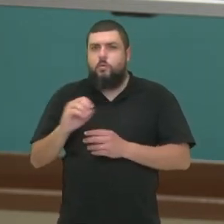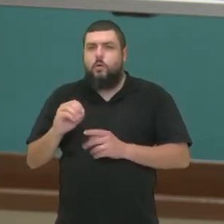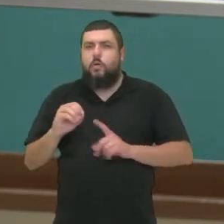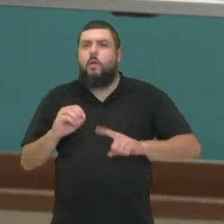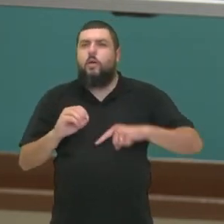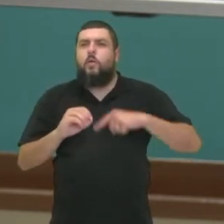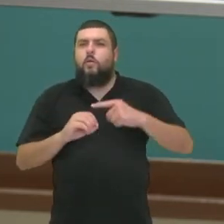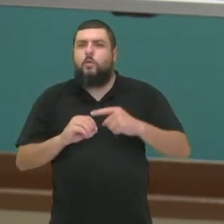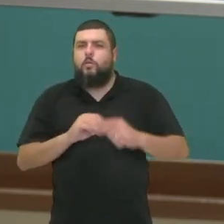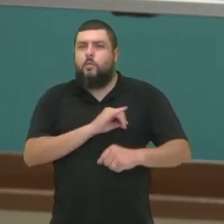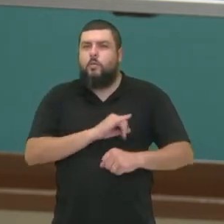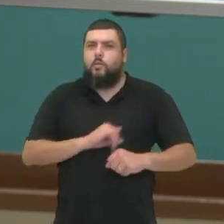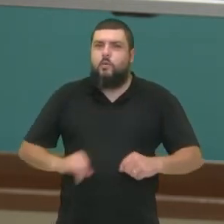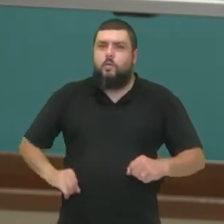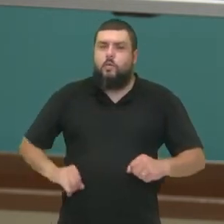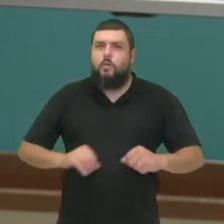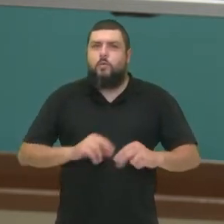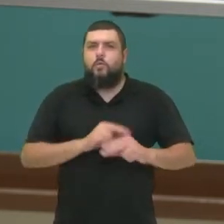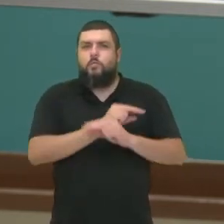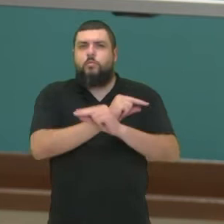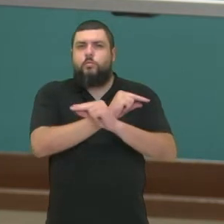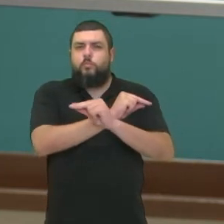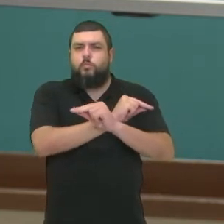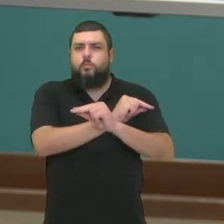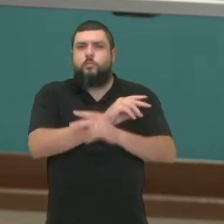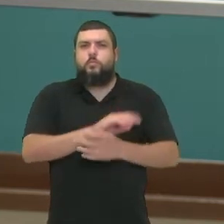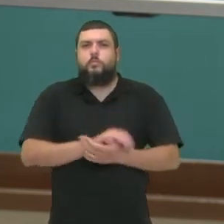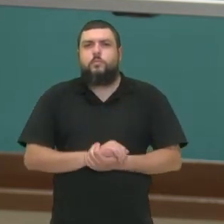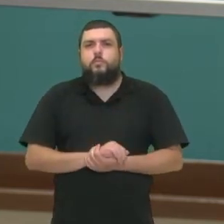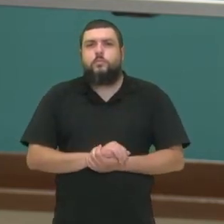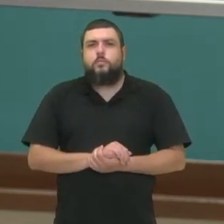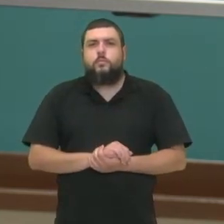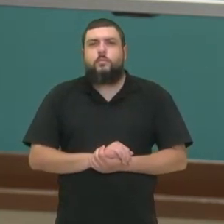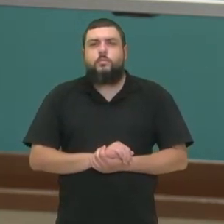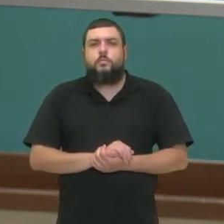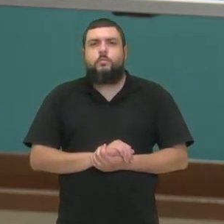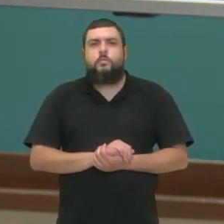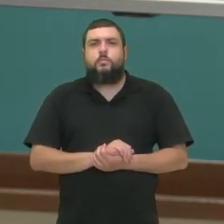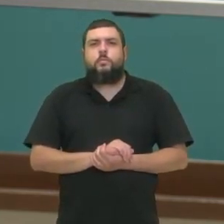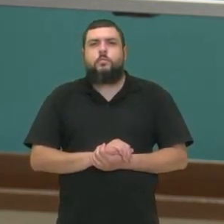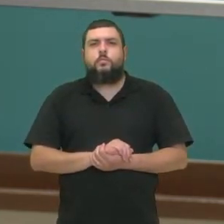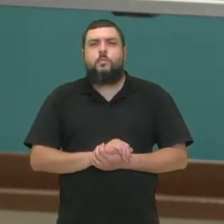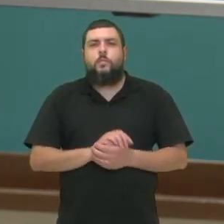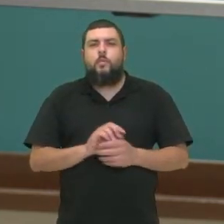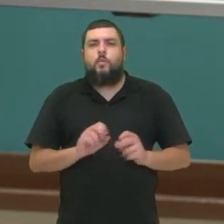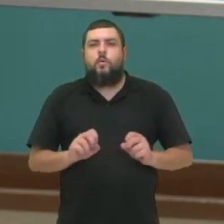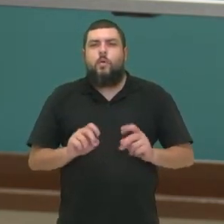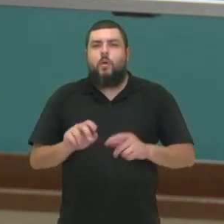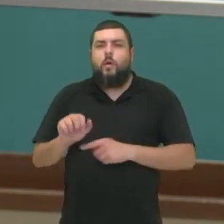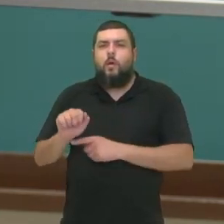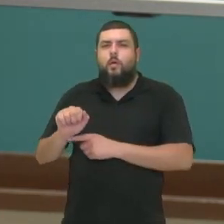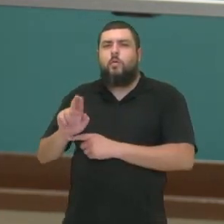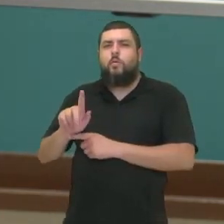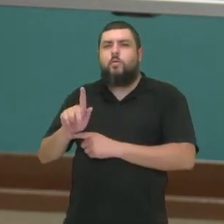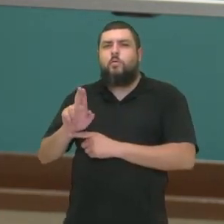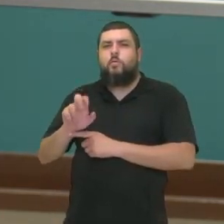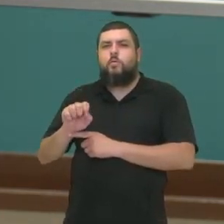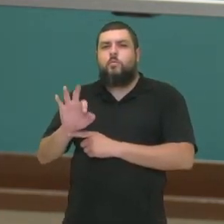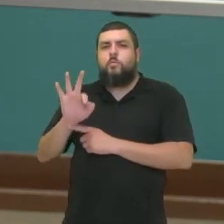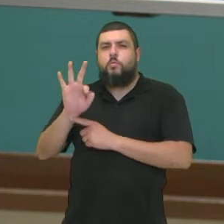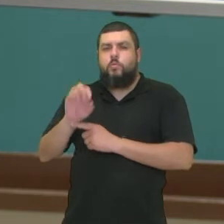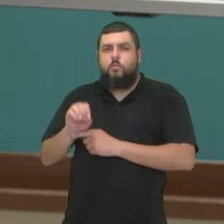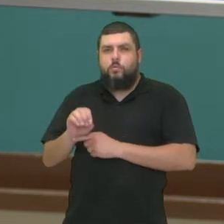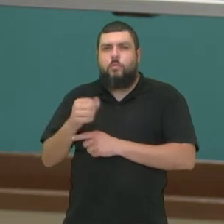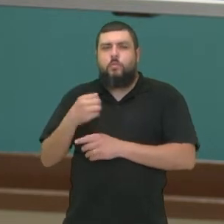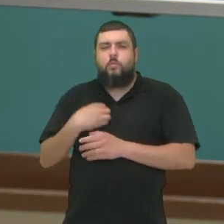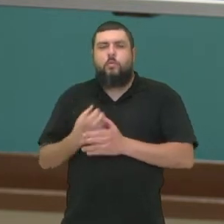Bizantino. Vamos lá, Pax Romano, o que é isso, professor? Augusto inaugurou um período de relativa paz interna, durou cerca de